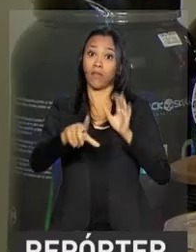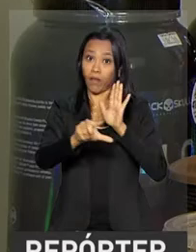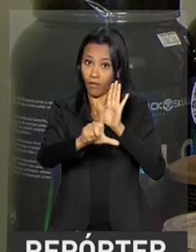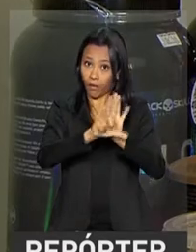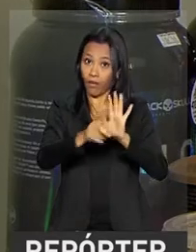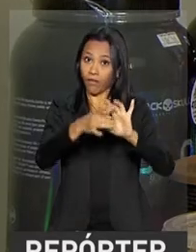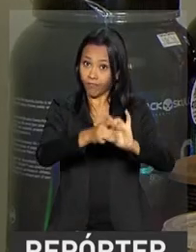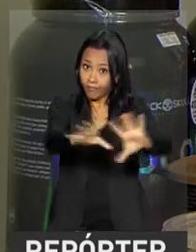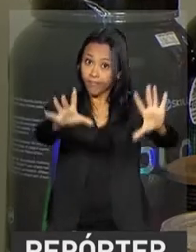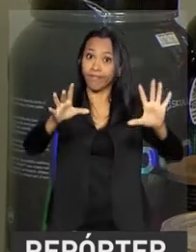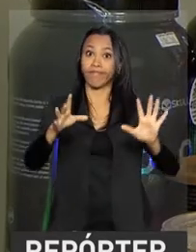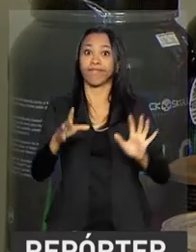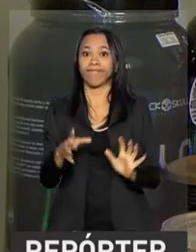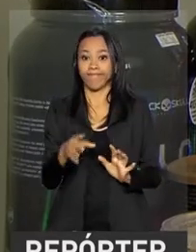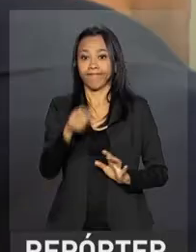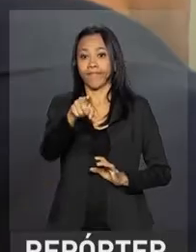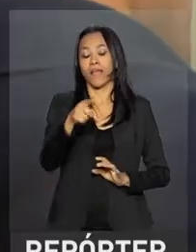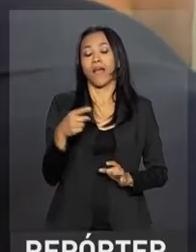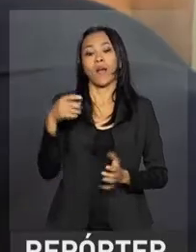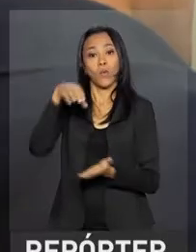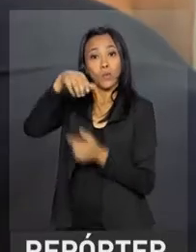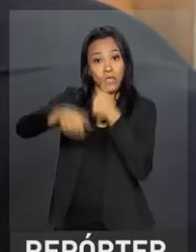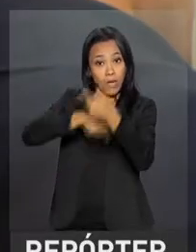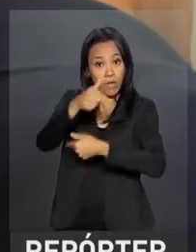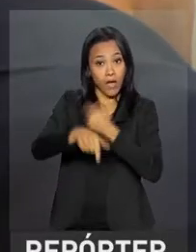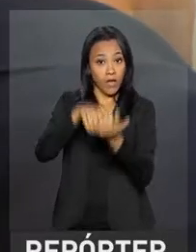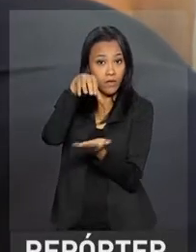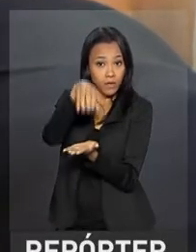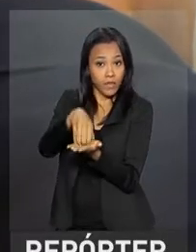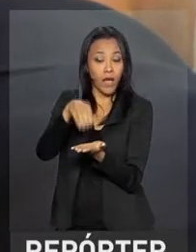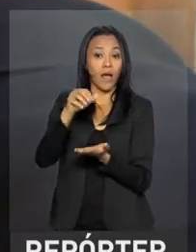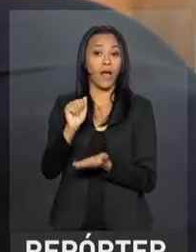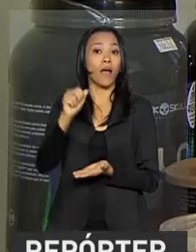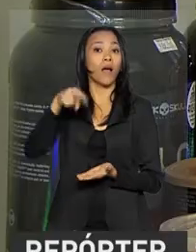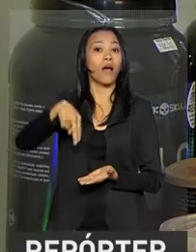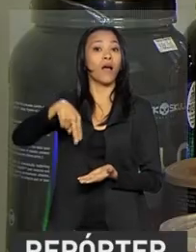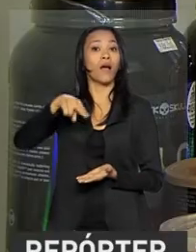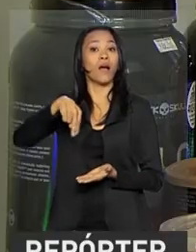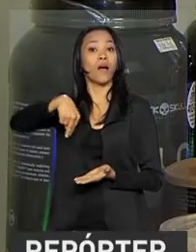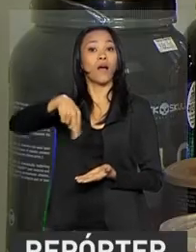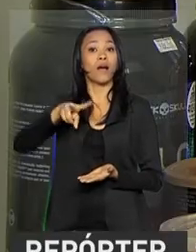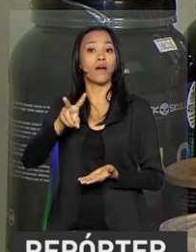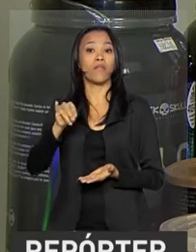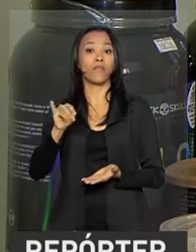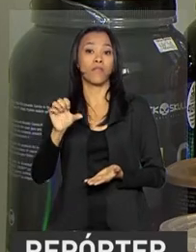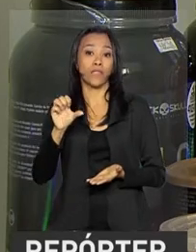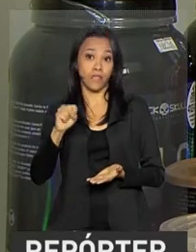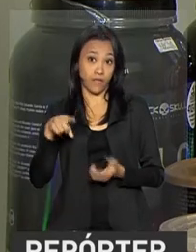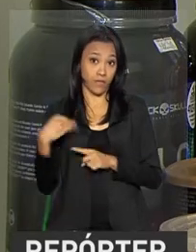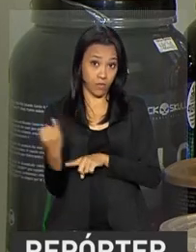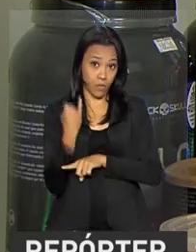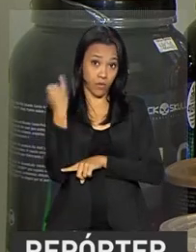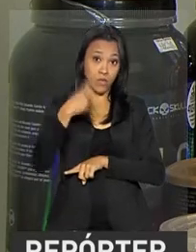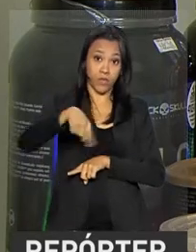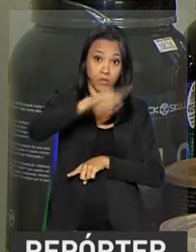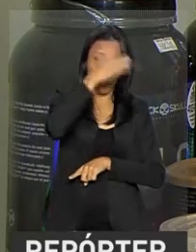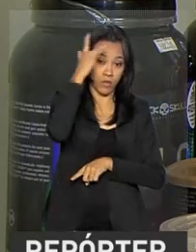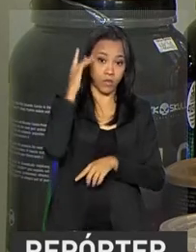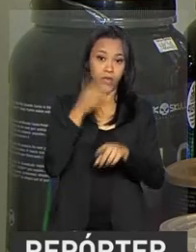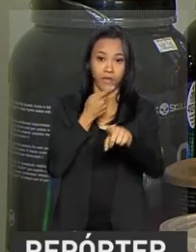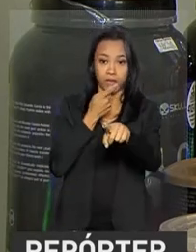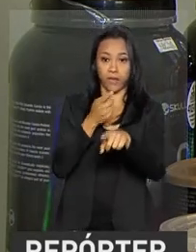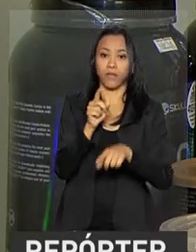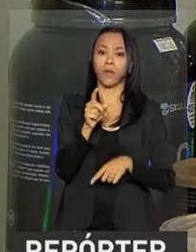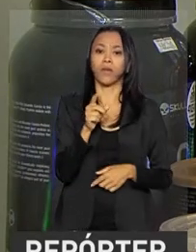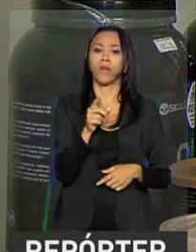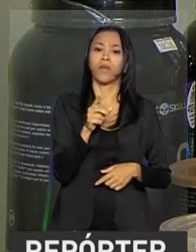da enfermeira, a ação da Anvisa vai ser importante para os consumidores. Quando tem registro de Anvisa, ela olha, né, vê se todos, como